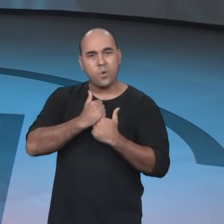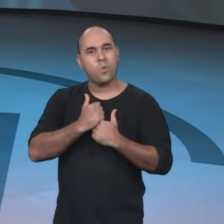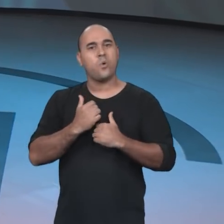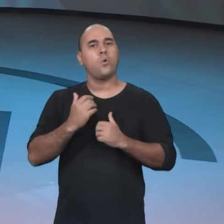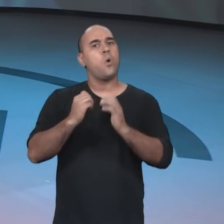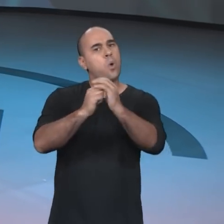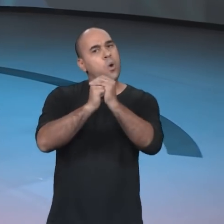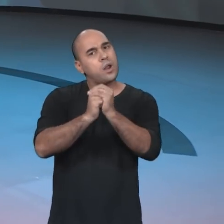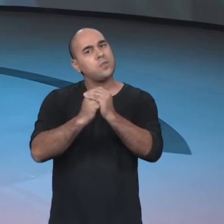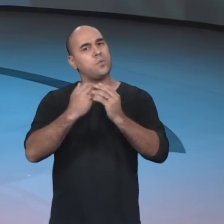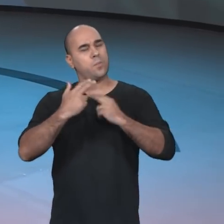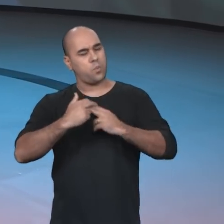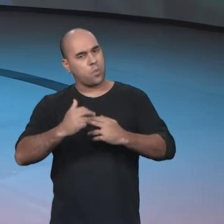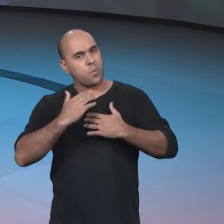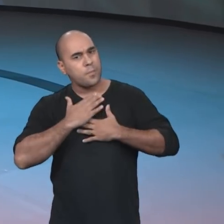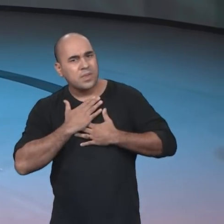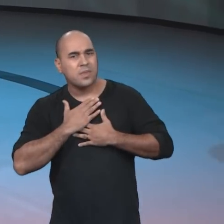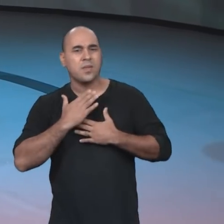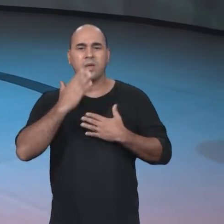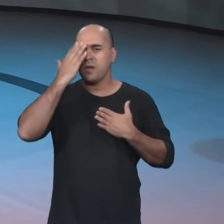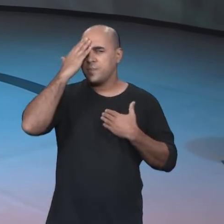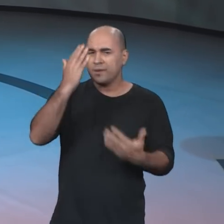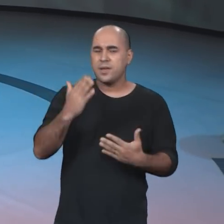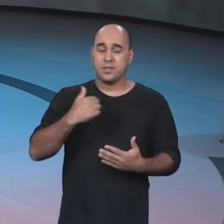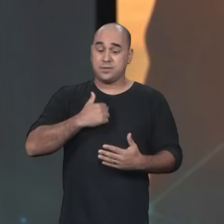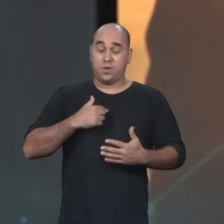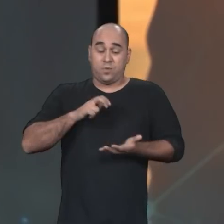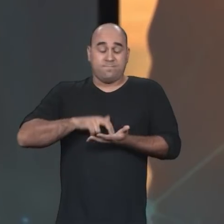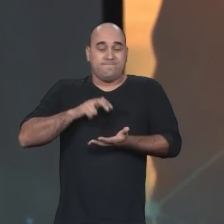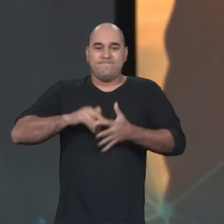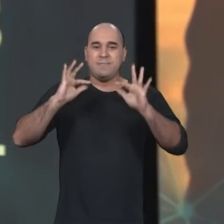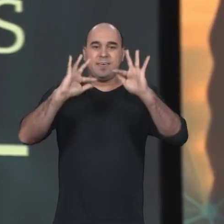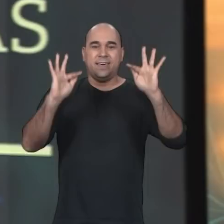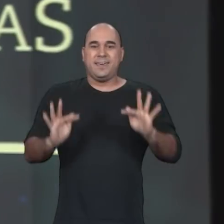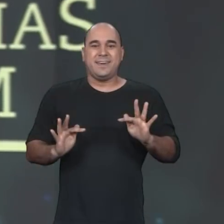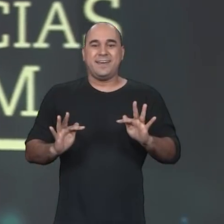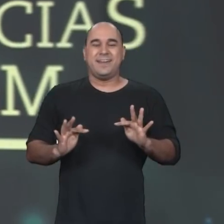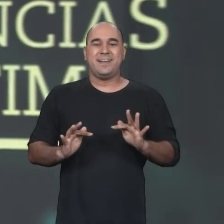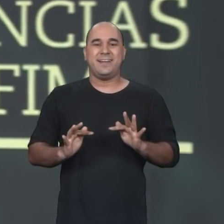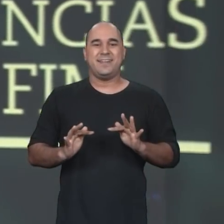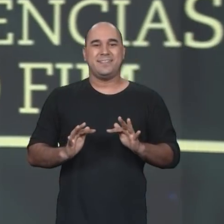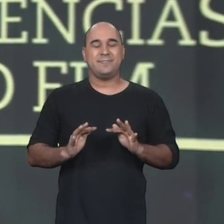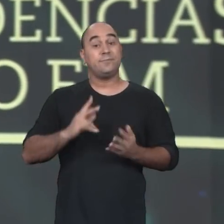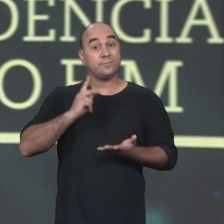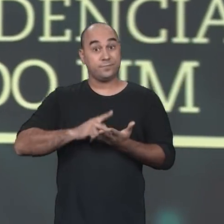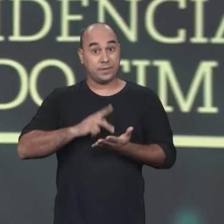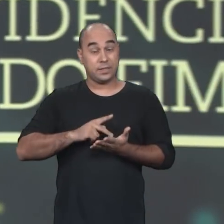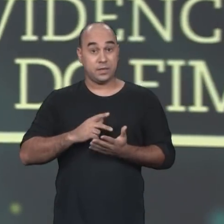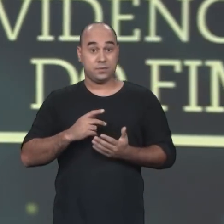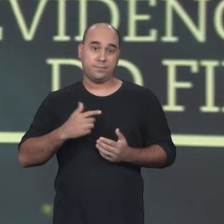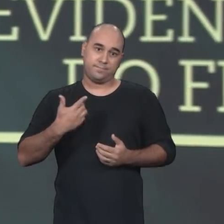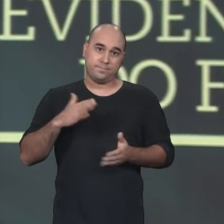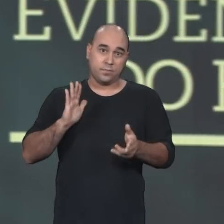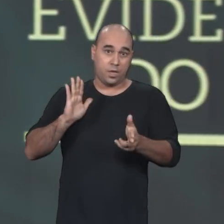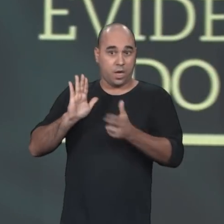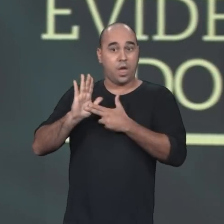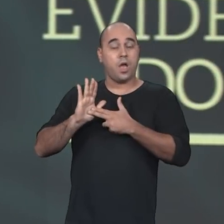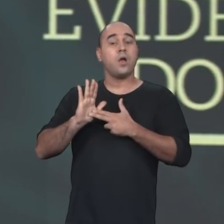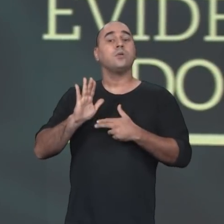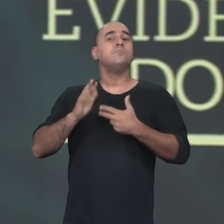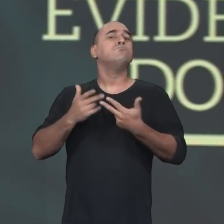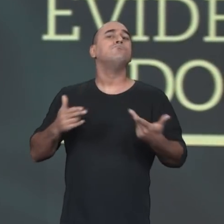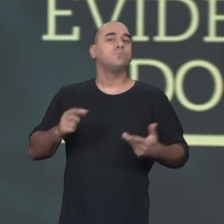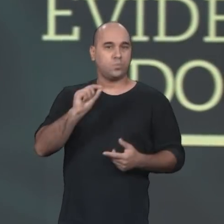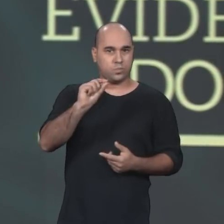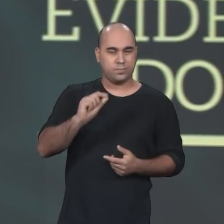orações, tudo está me deixando muito feliz. Na verdade, eu quero até confessar para vocês uma